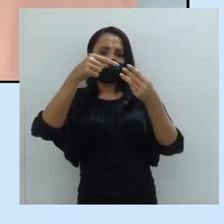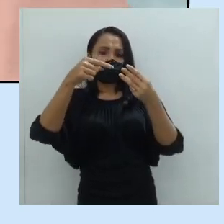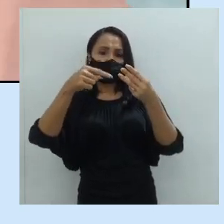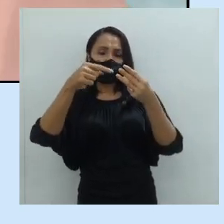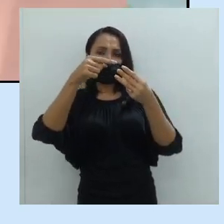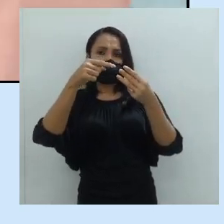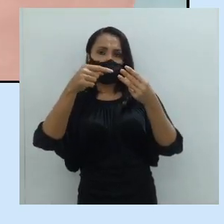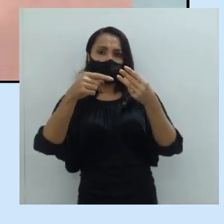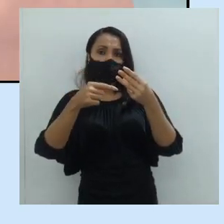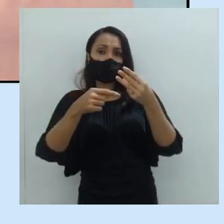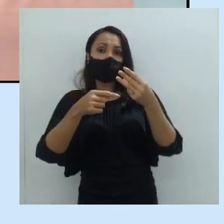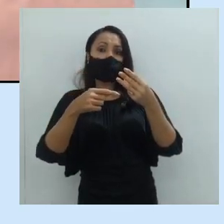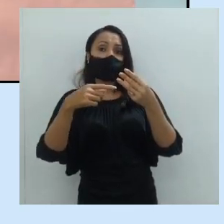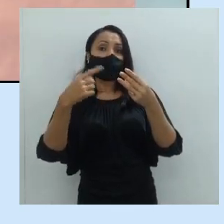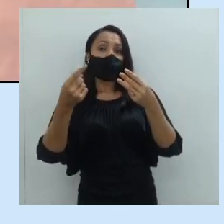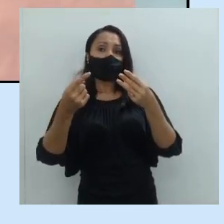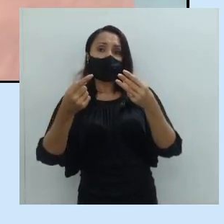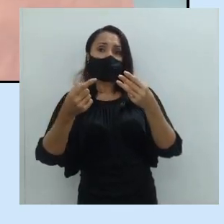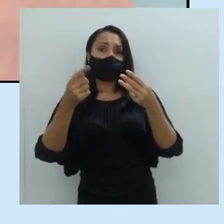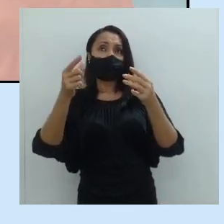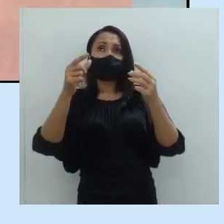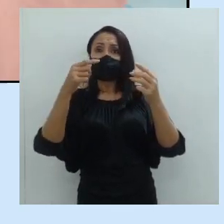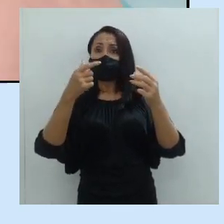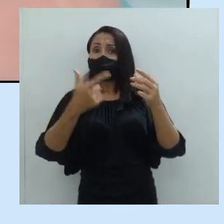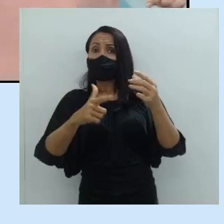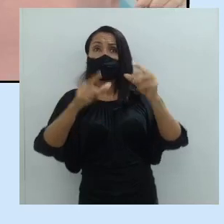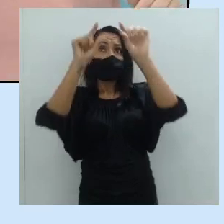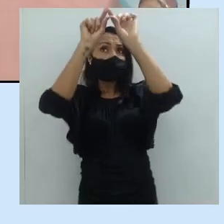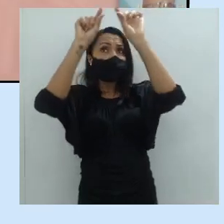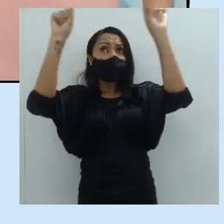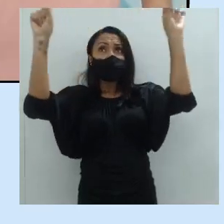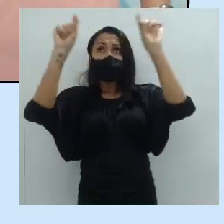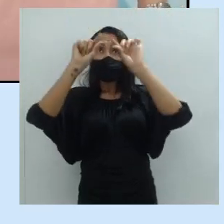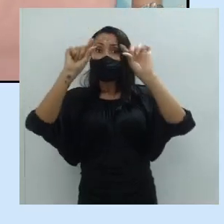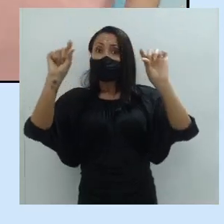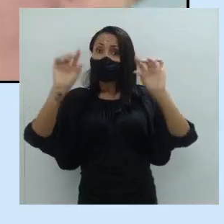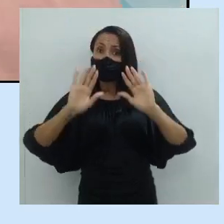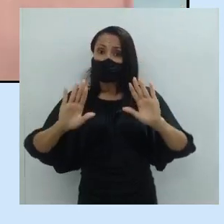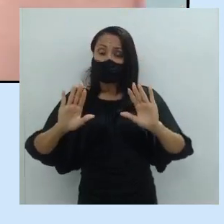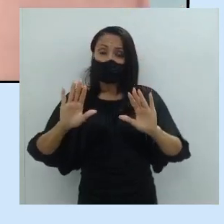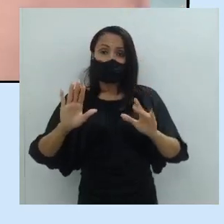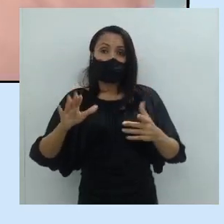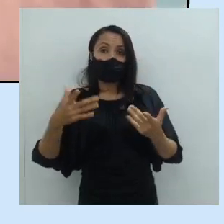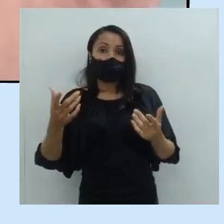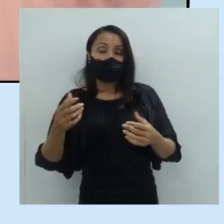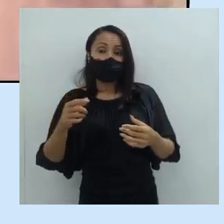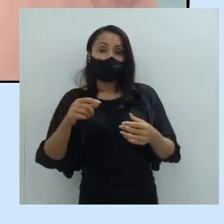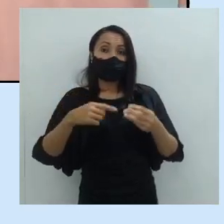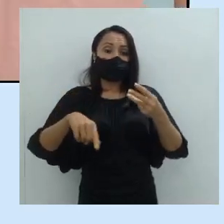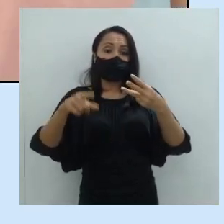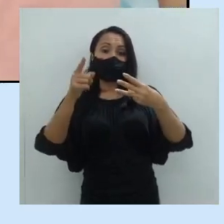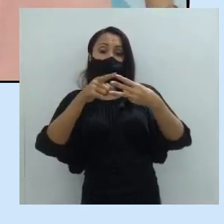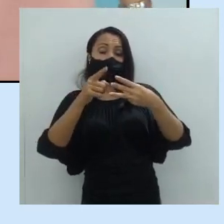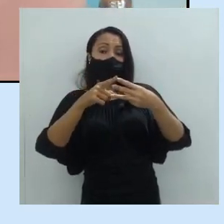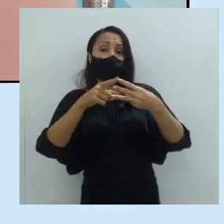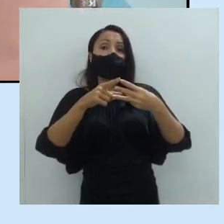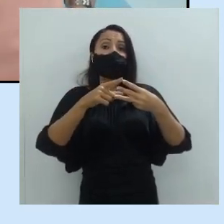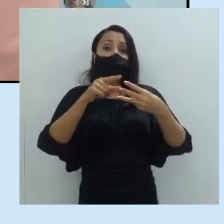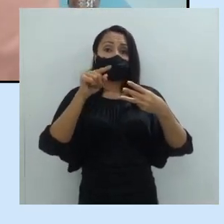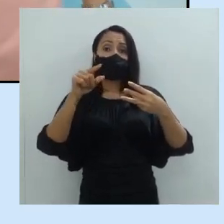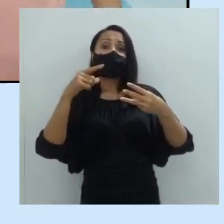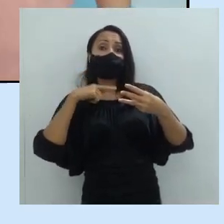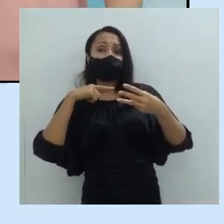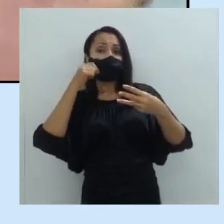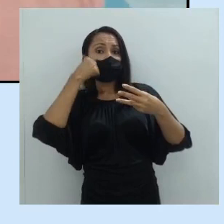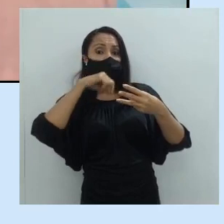três pontos que não foram ditos ali na frase. Quais foram? Preste bem atenção. Você tem uma mãe, sua mãe